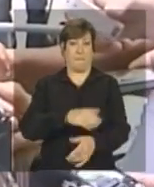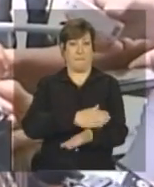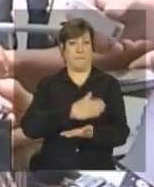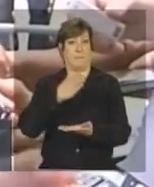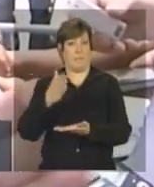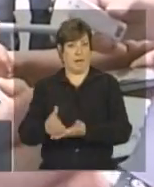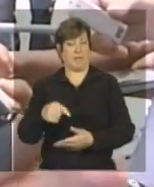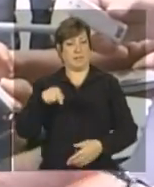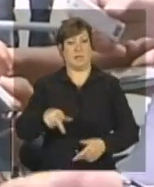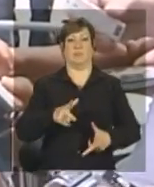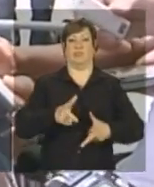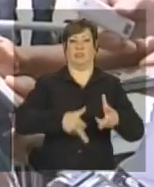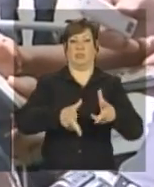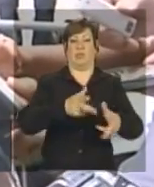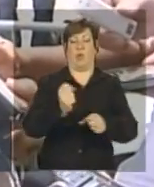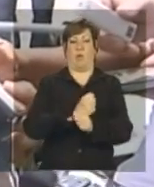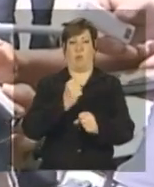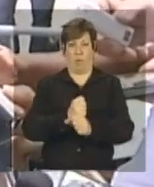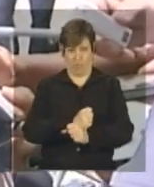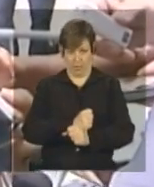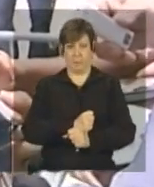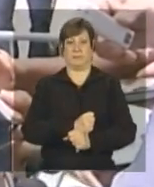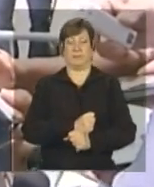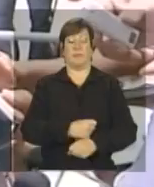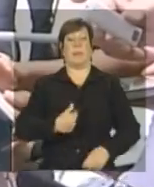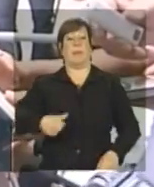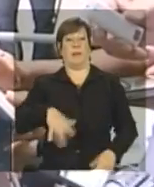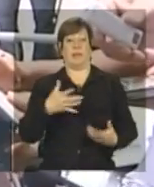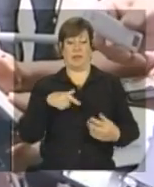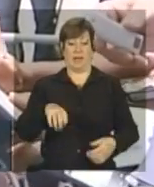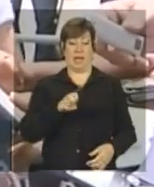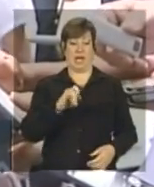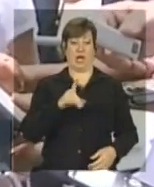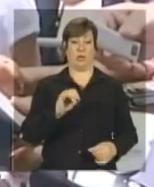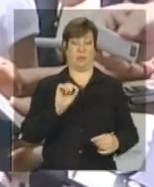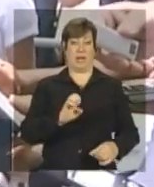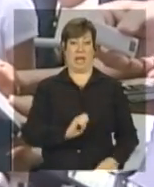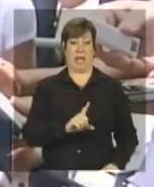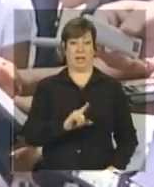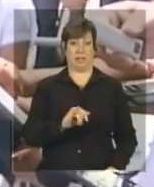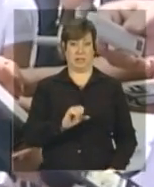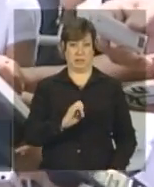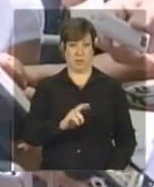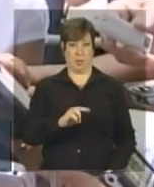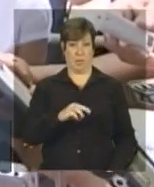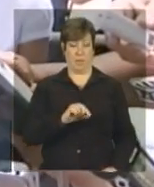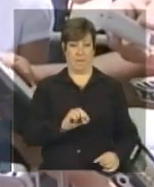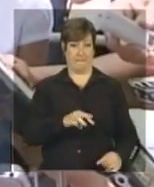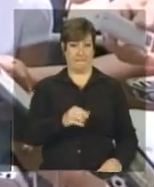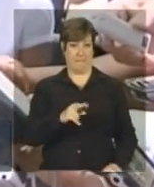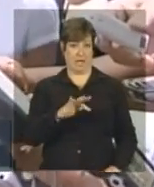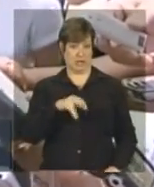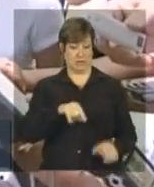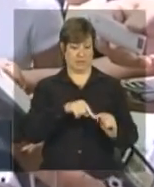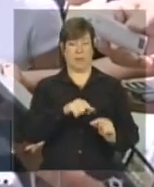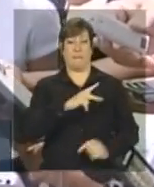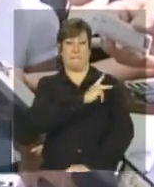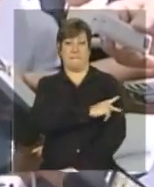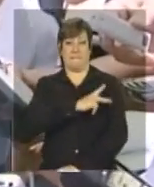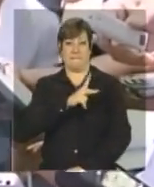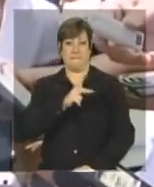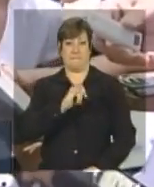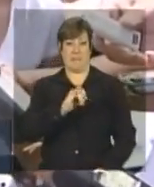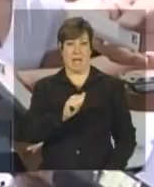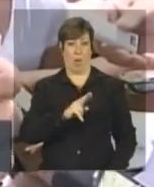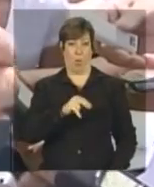Transnordestina. Nós temos esse eixo que sai de Eliseu Martins lá no Piauí, é para lá, Piauí, e que